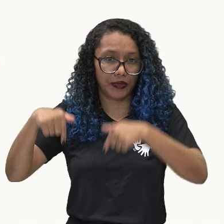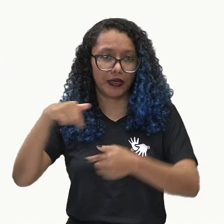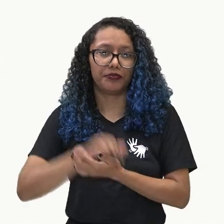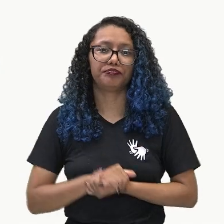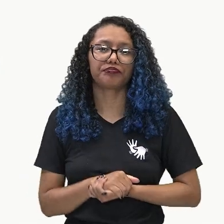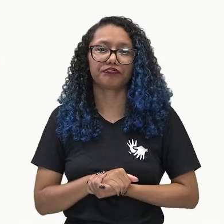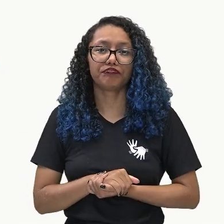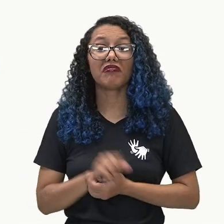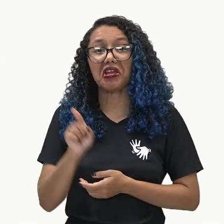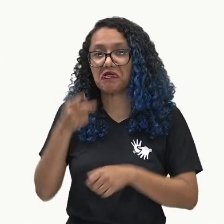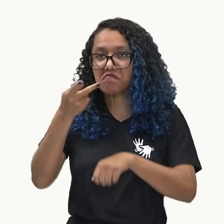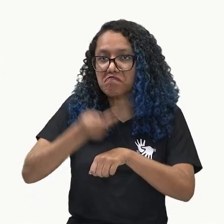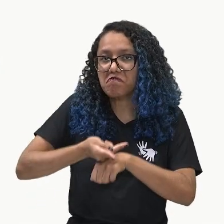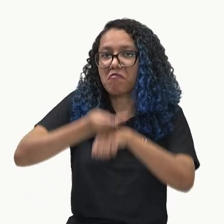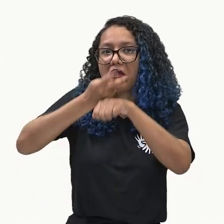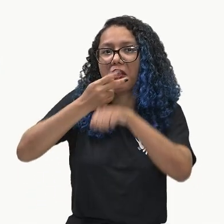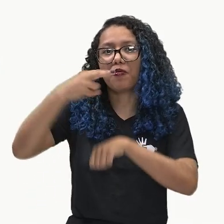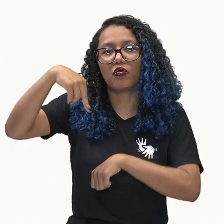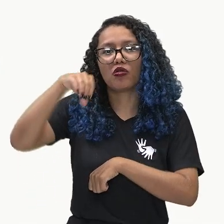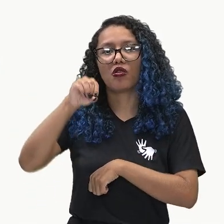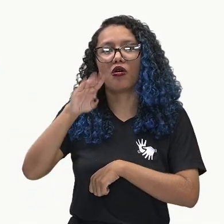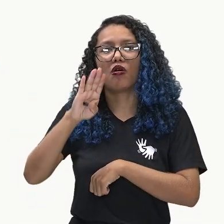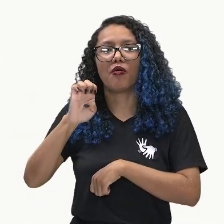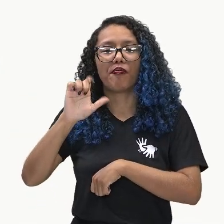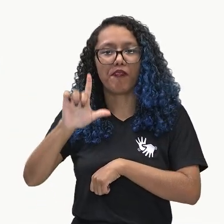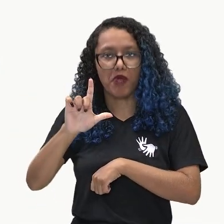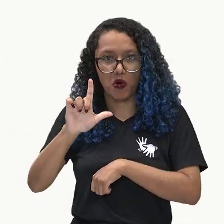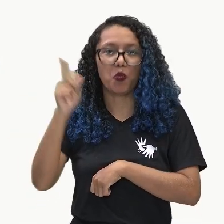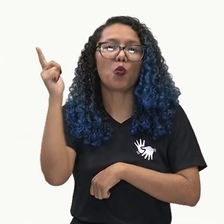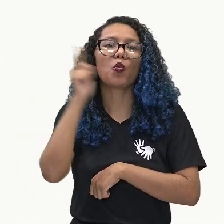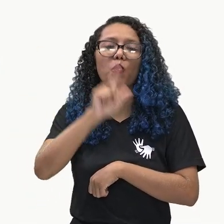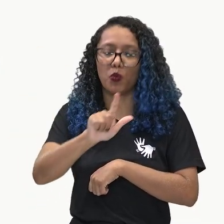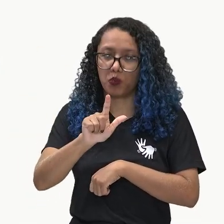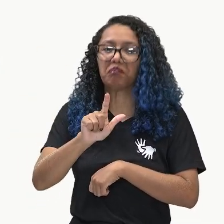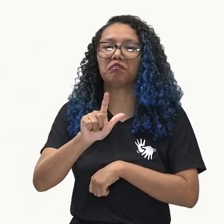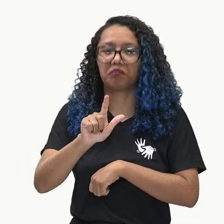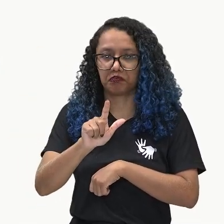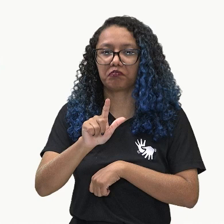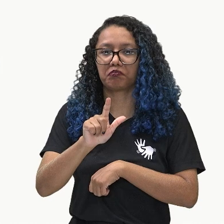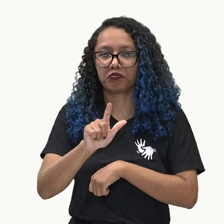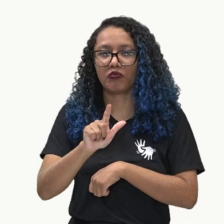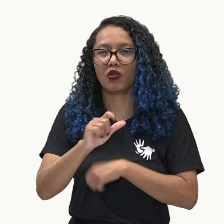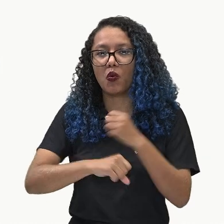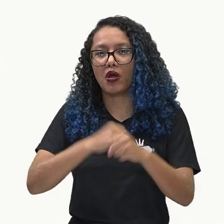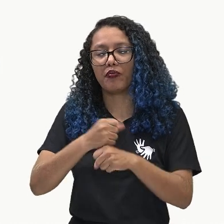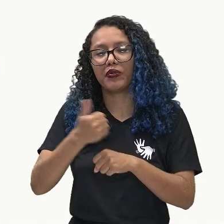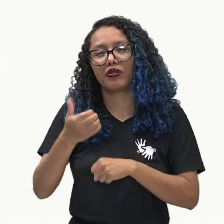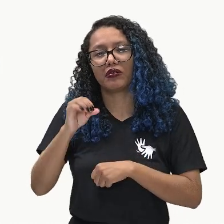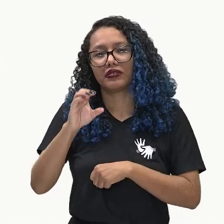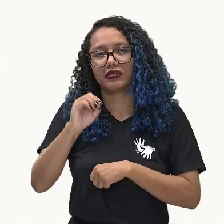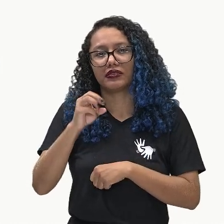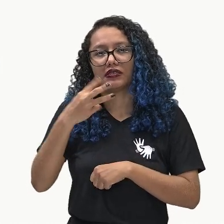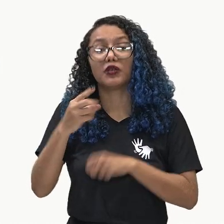prêmio Nobel em 1903, onde ele fez uma solução de água com açúcar,